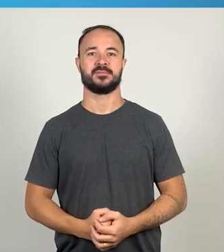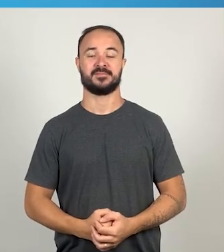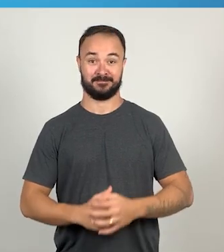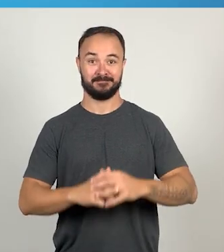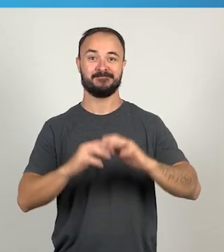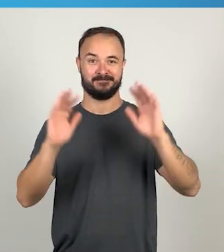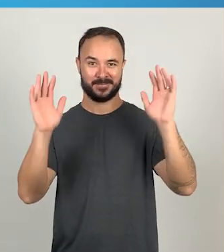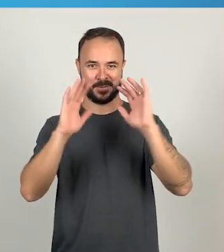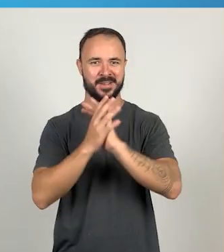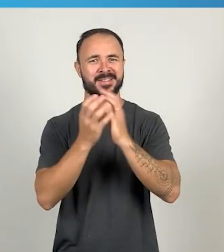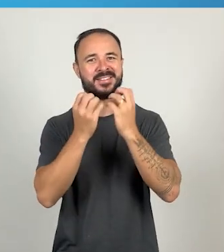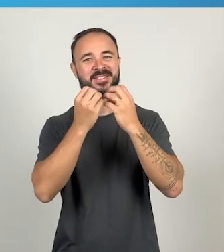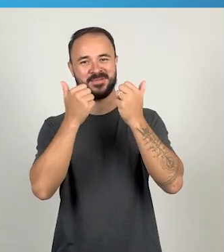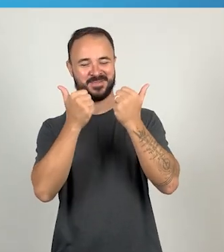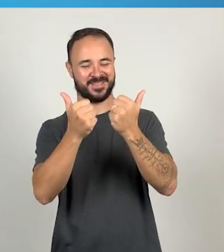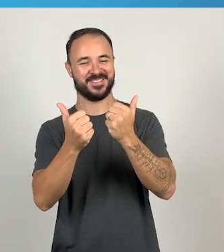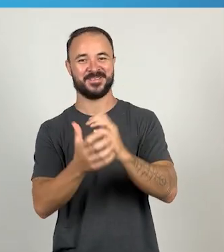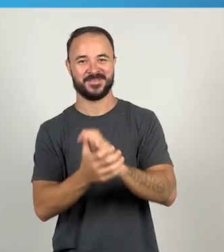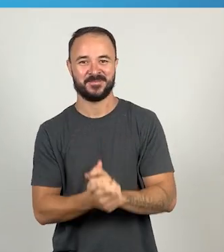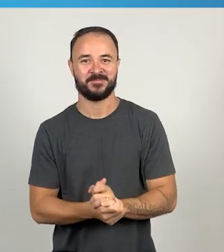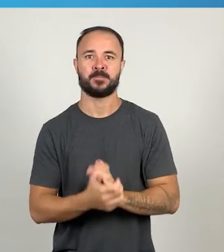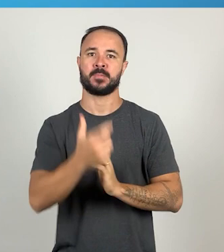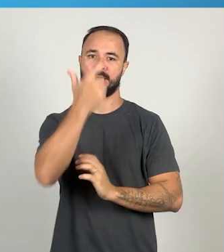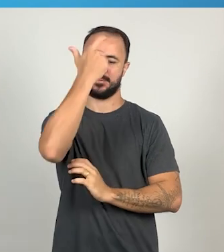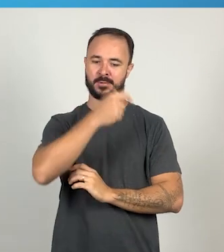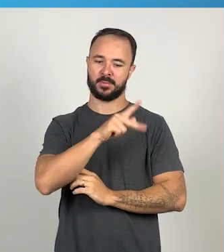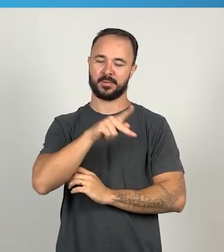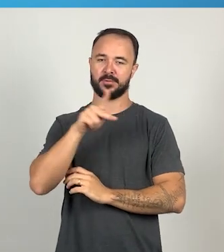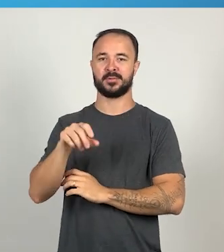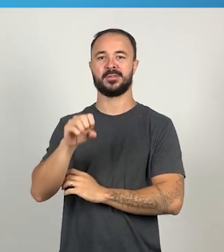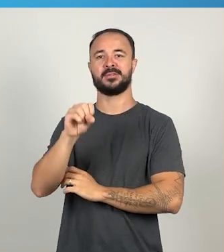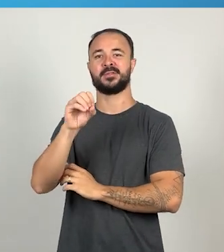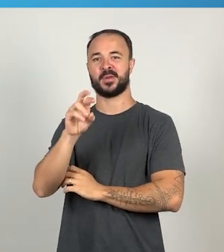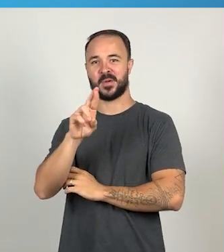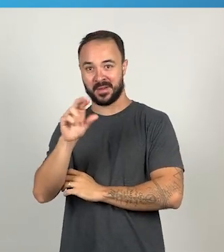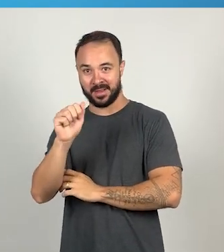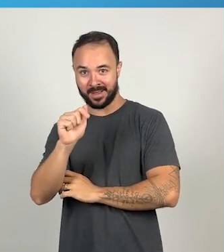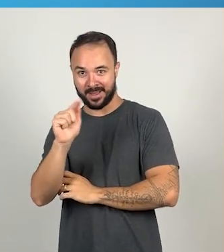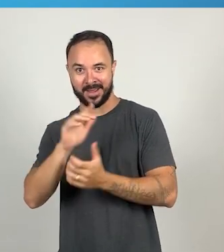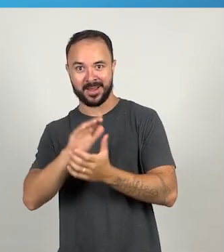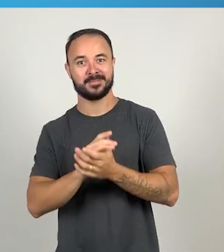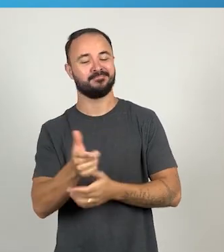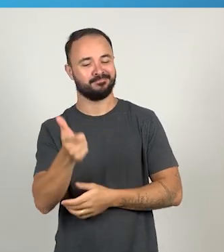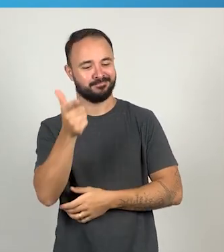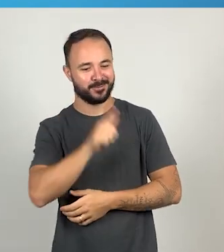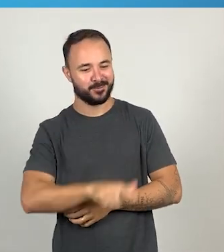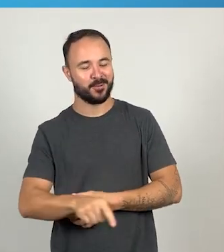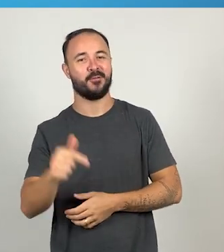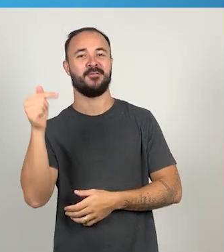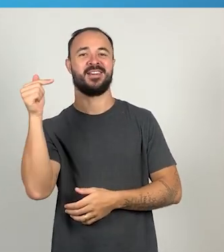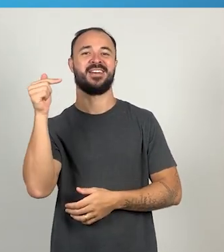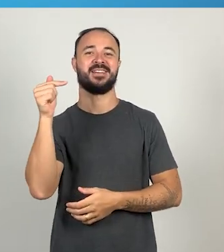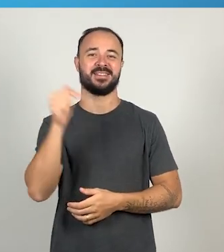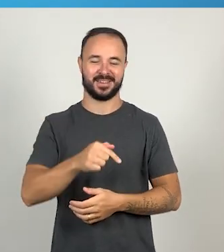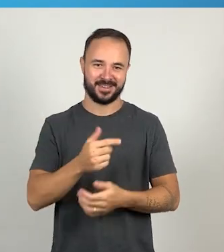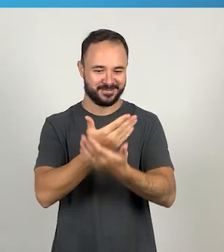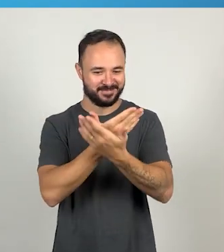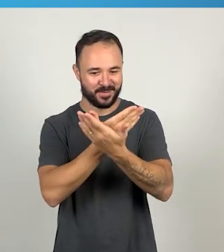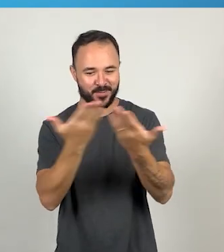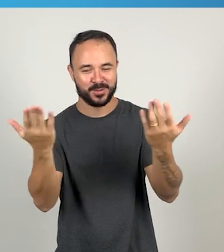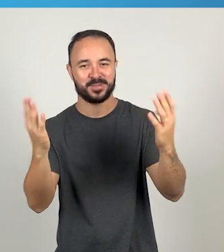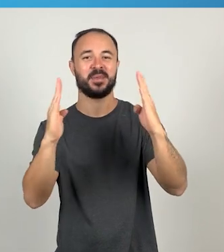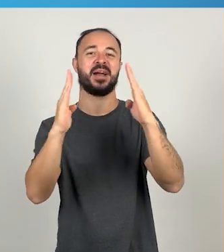Olá, pessoal, tudo bem com vocês? Professora Stephanie Sorrah, mais uma vez, entrando aqui na casa